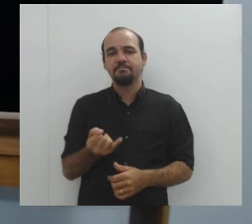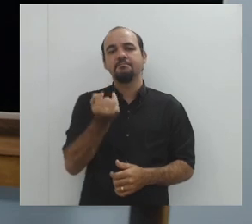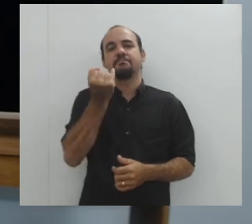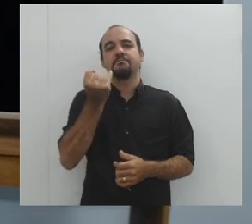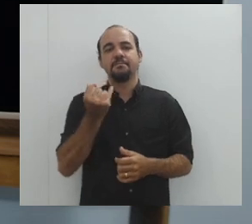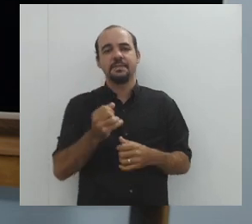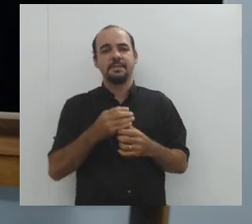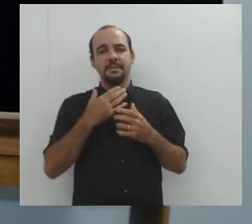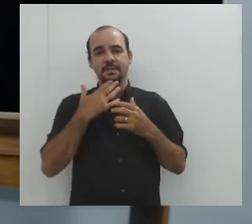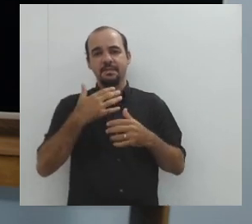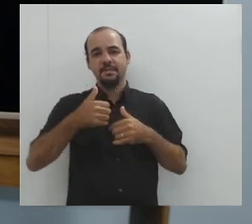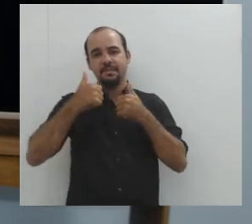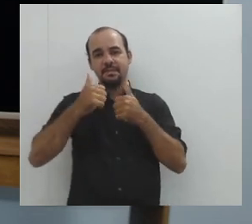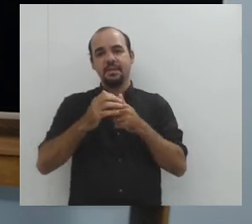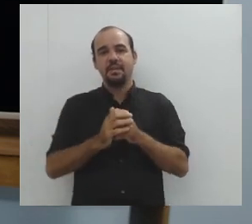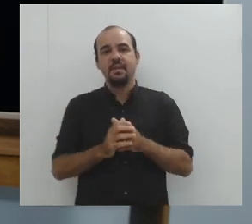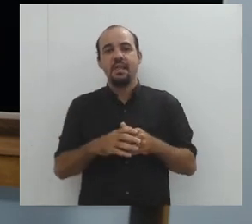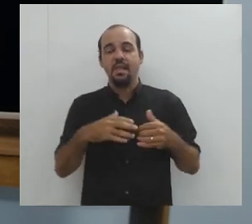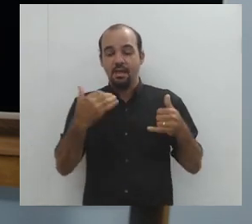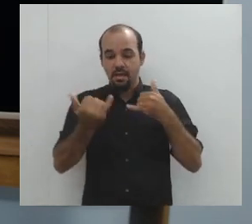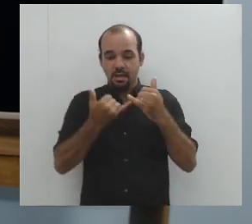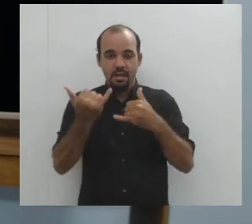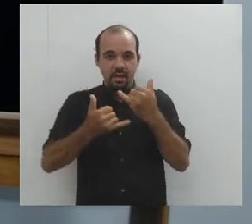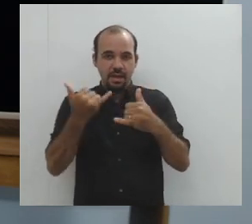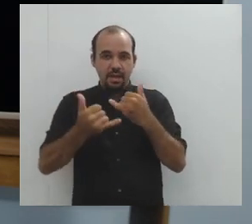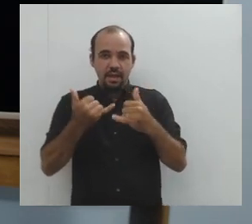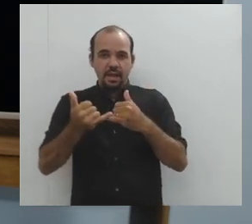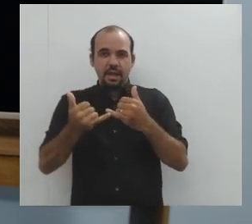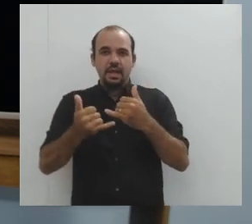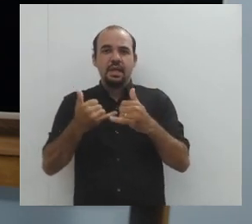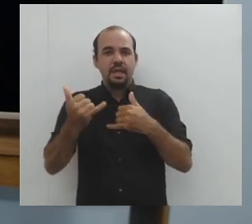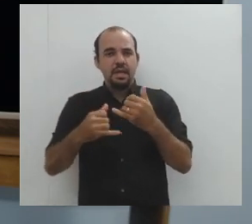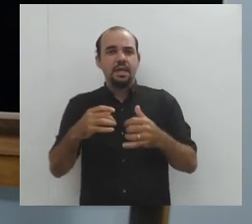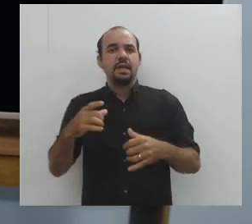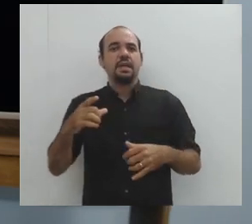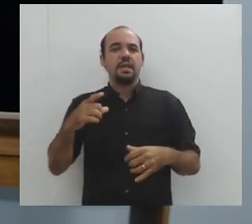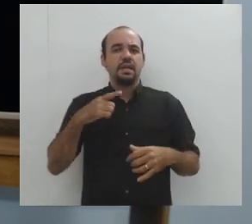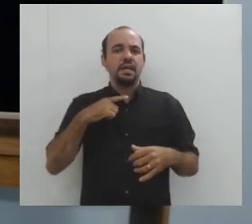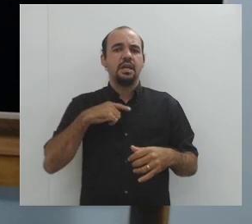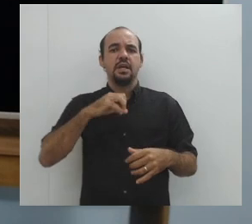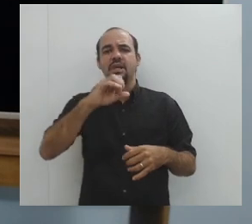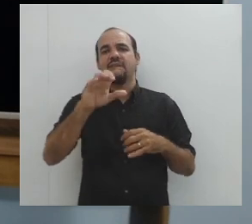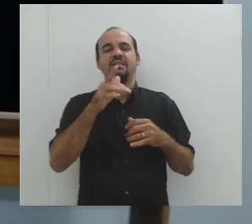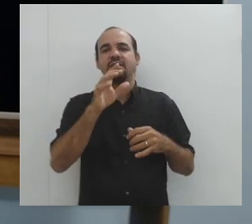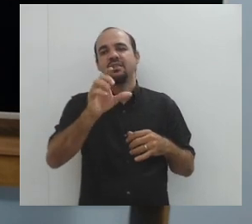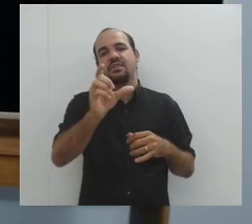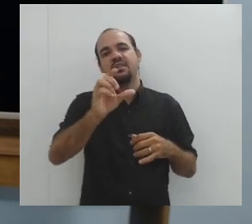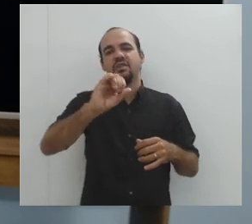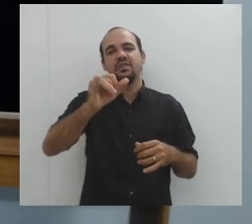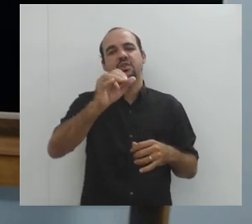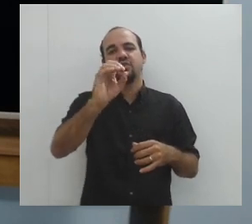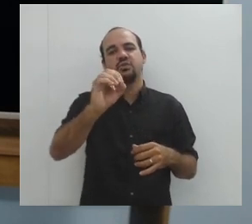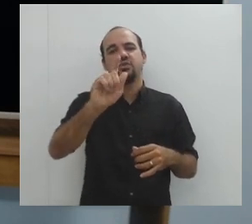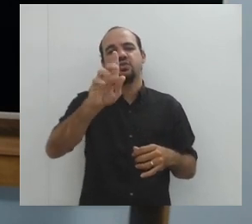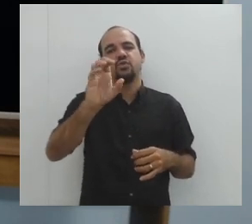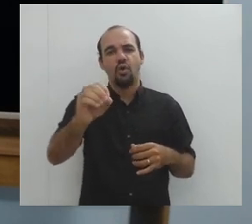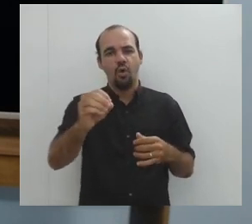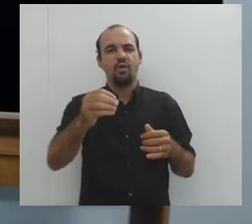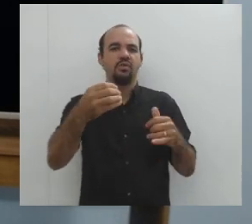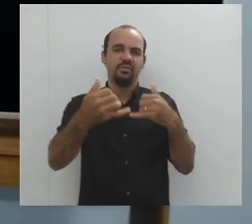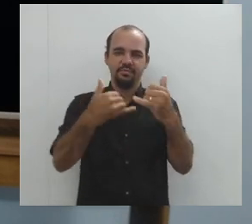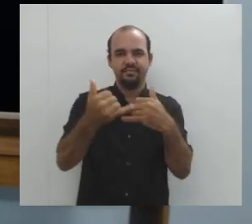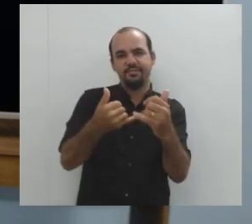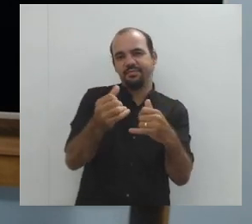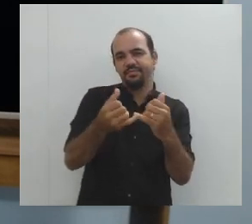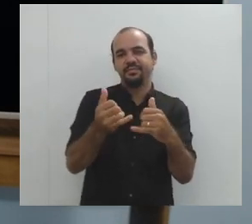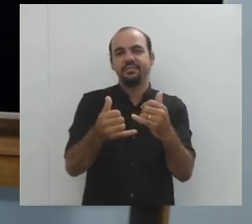uma forma melhor. Porque o jogo, ele a princípio, quando a gente fala jogo, até aqui no Brasil, já entra